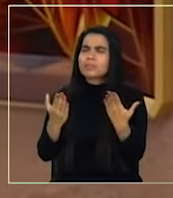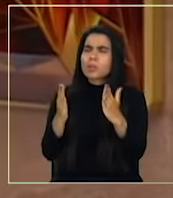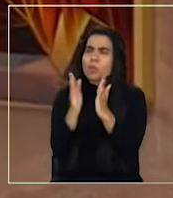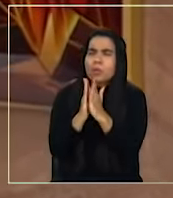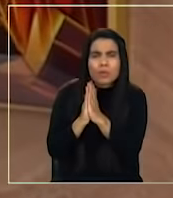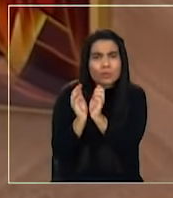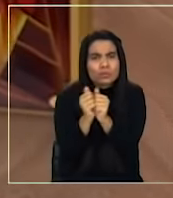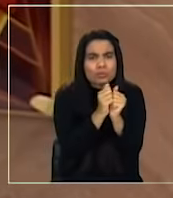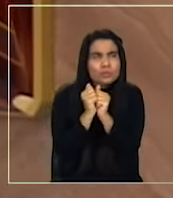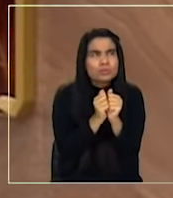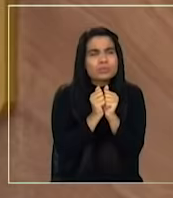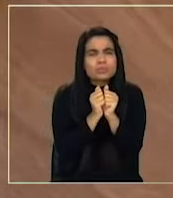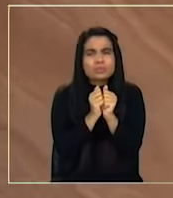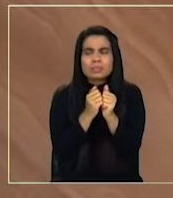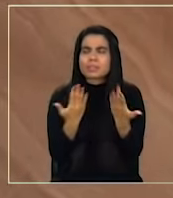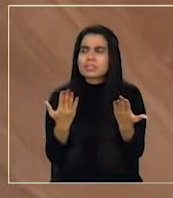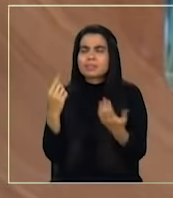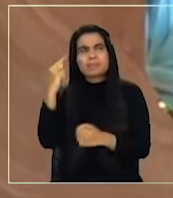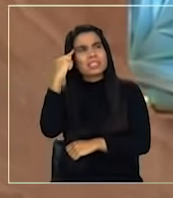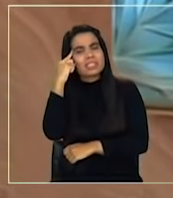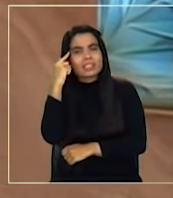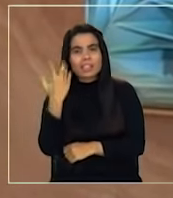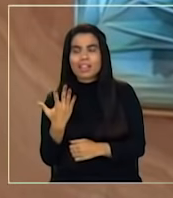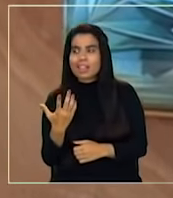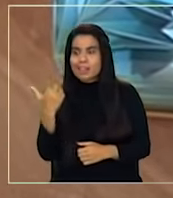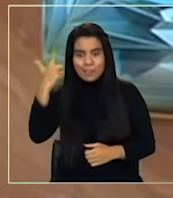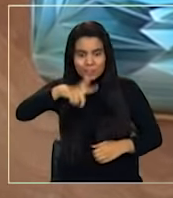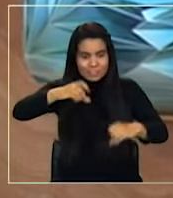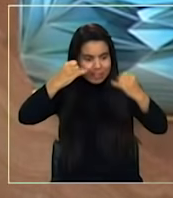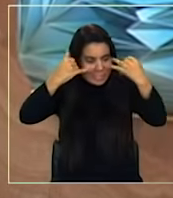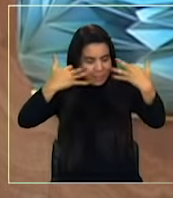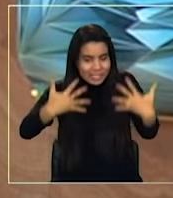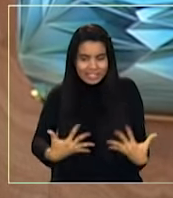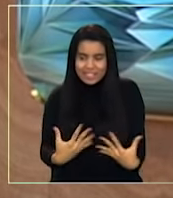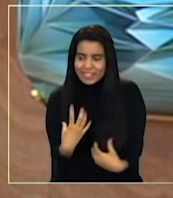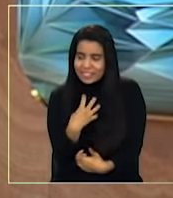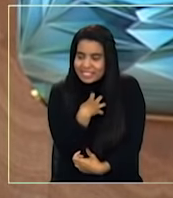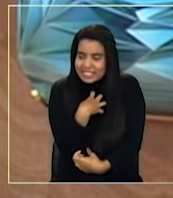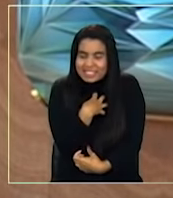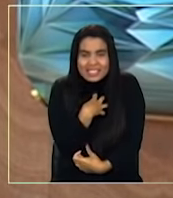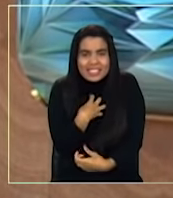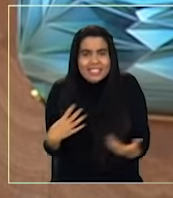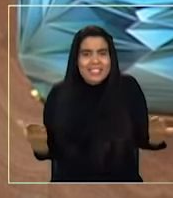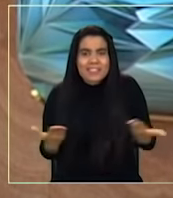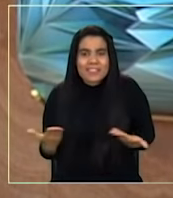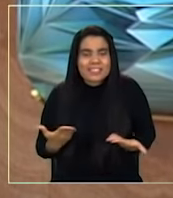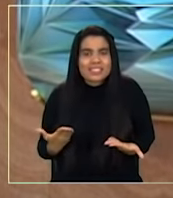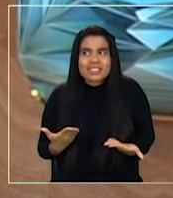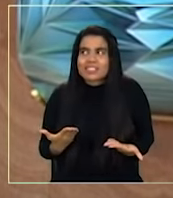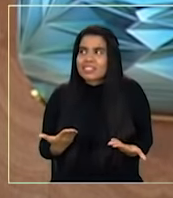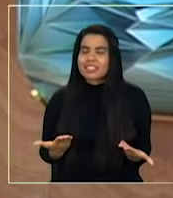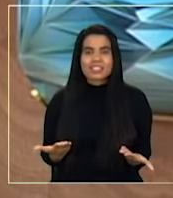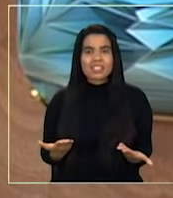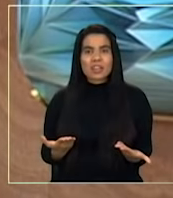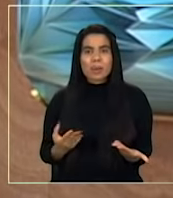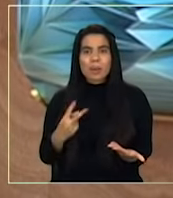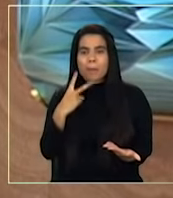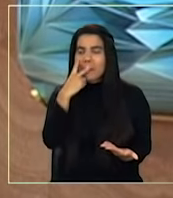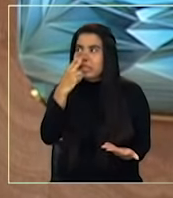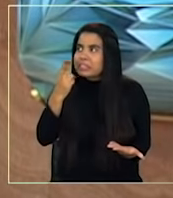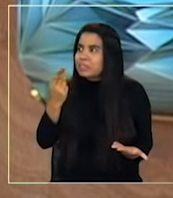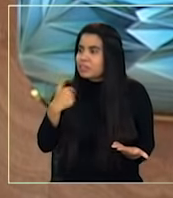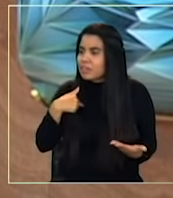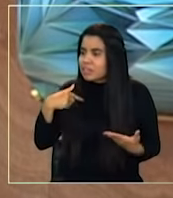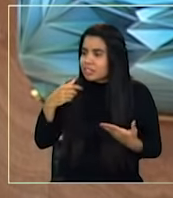diz assim: olha, eu não consigo explicar o que eu estou sentindo aqui agora. É como se eu tivesse ido ao céu